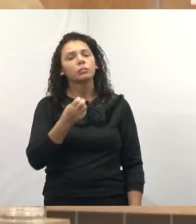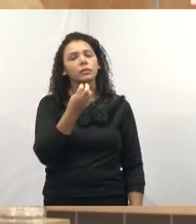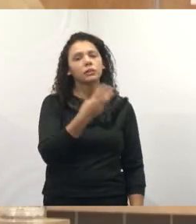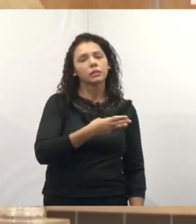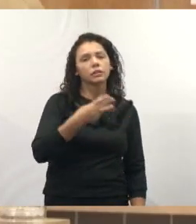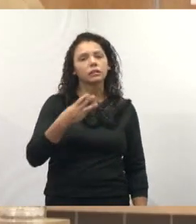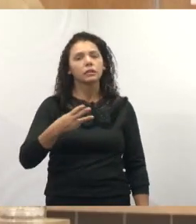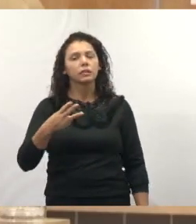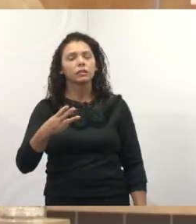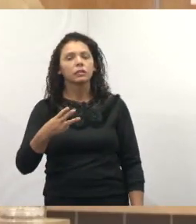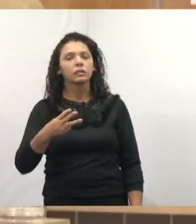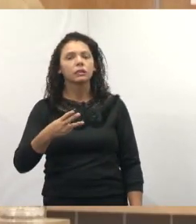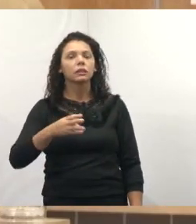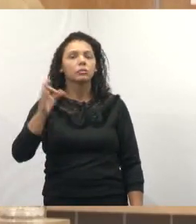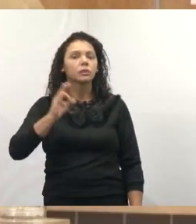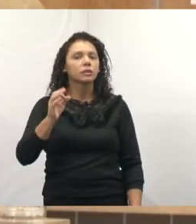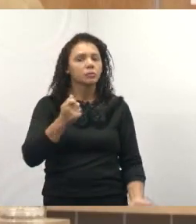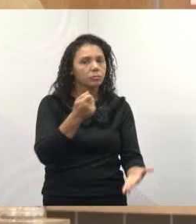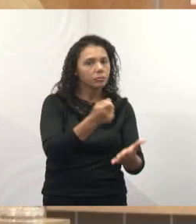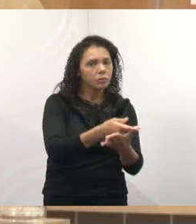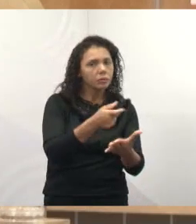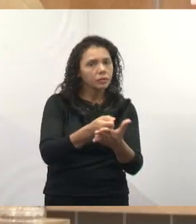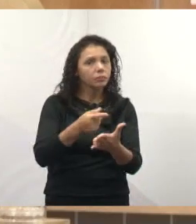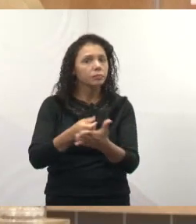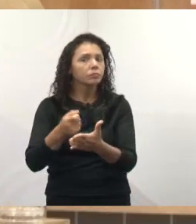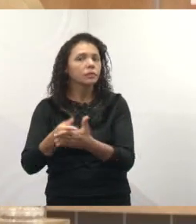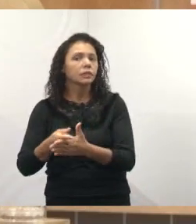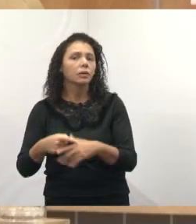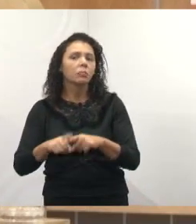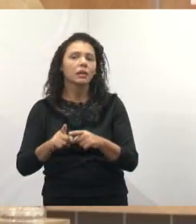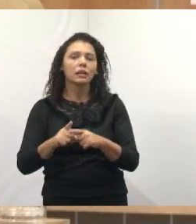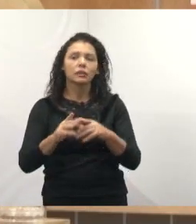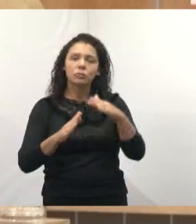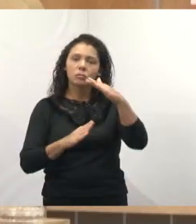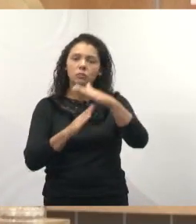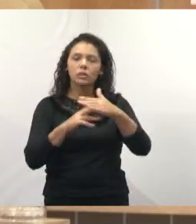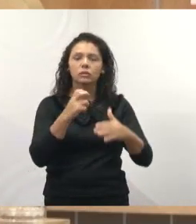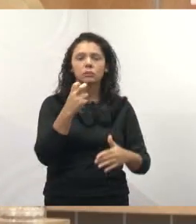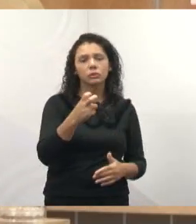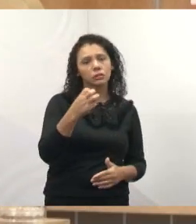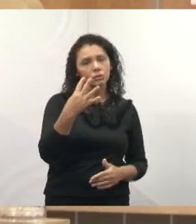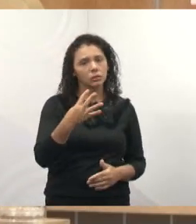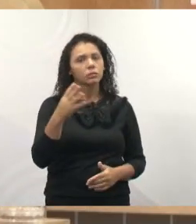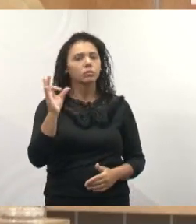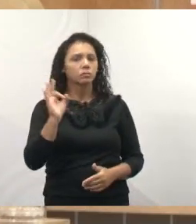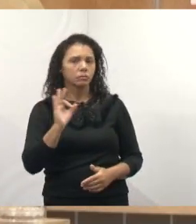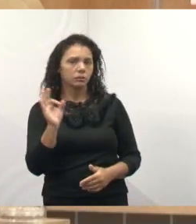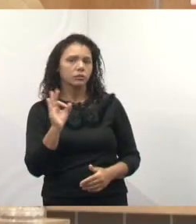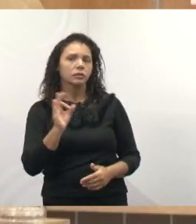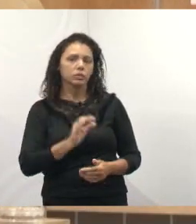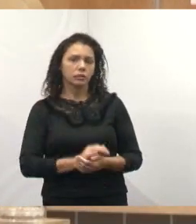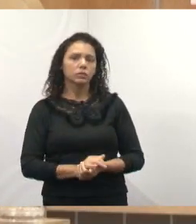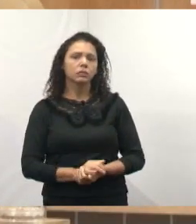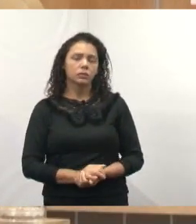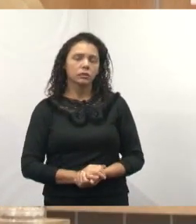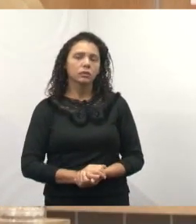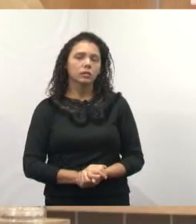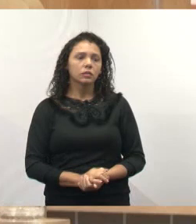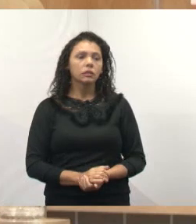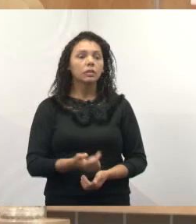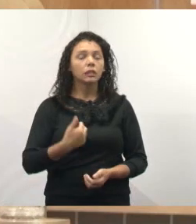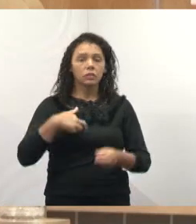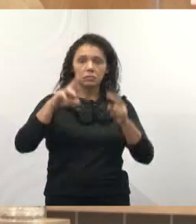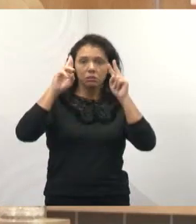33,52% com folha de pagamento da receita corrente líquida, sendo que o máximo é 54%. E eu